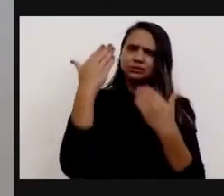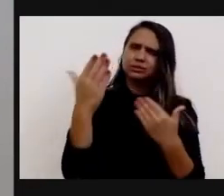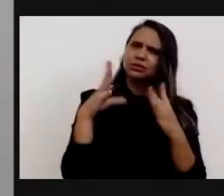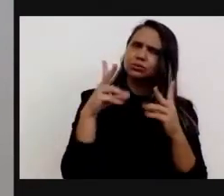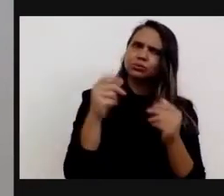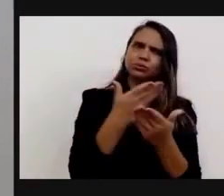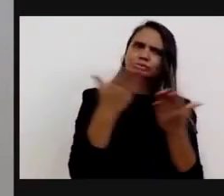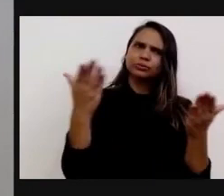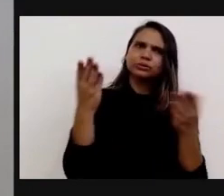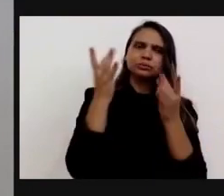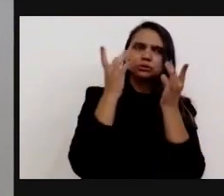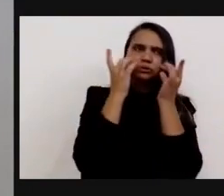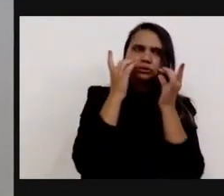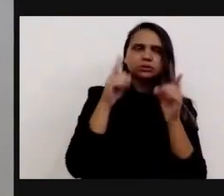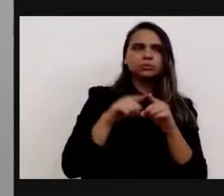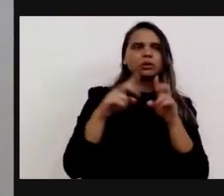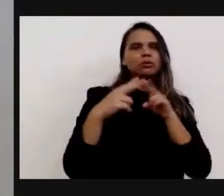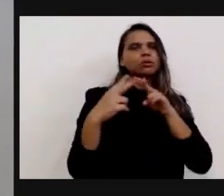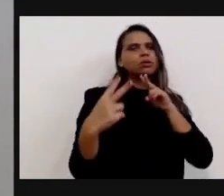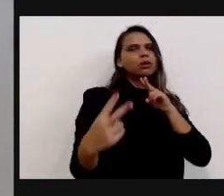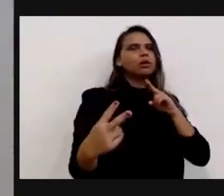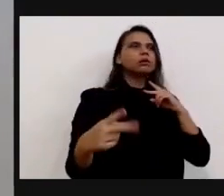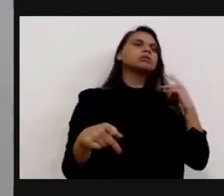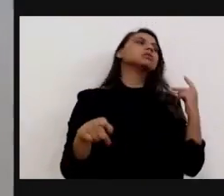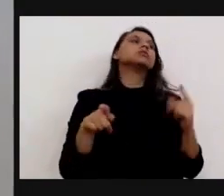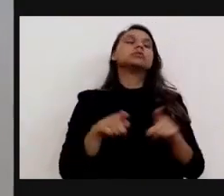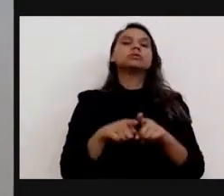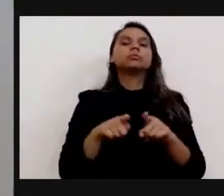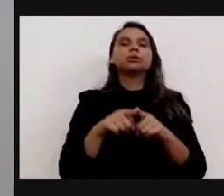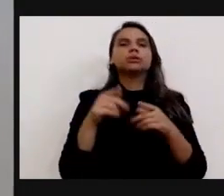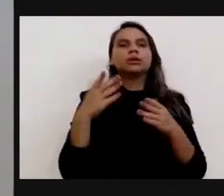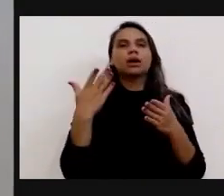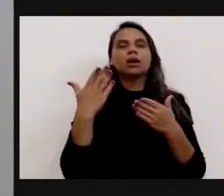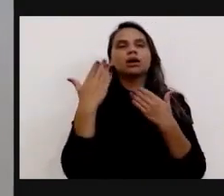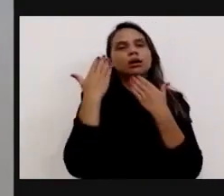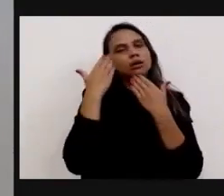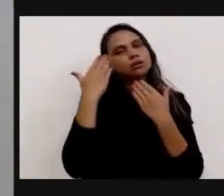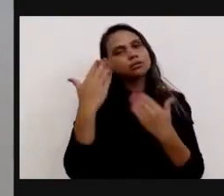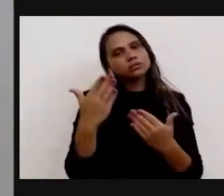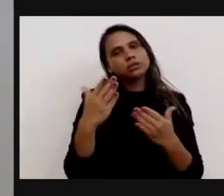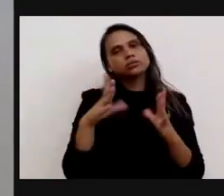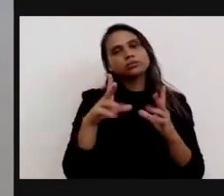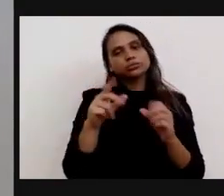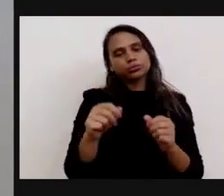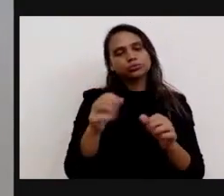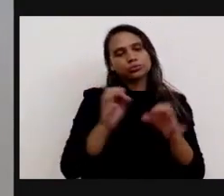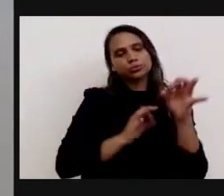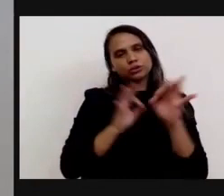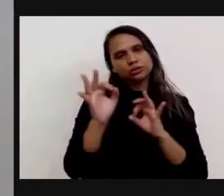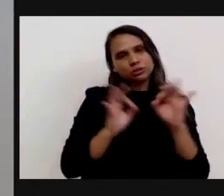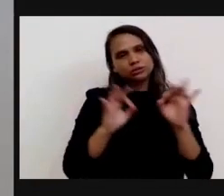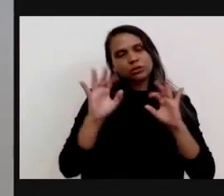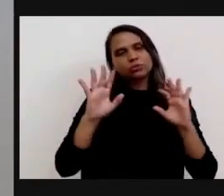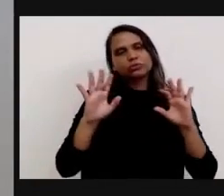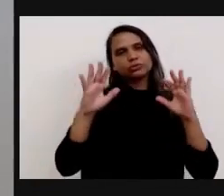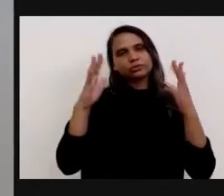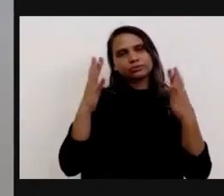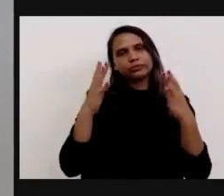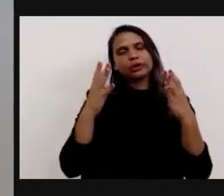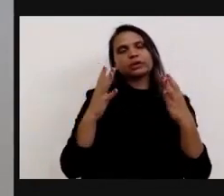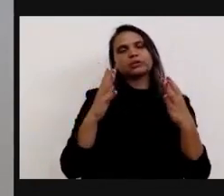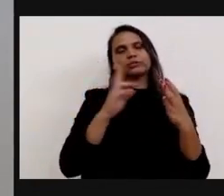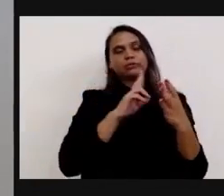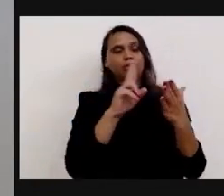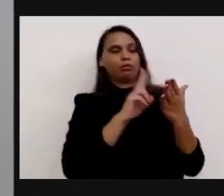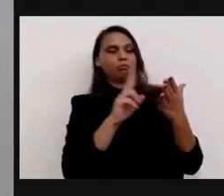presencialmente online e também agradecer a todos que participaram da organização desse evento né não vou